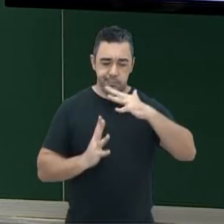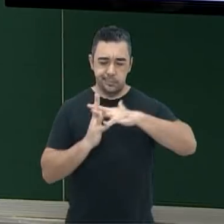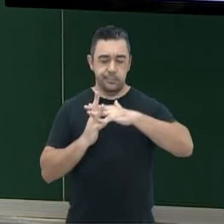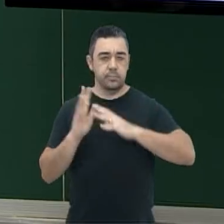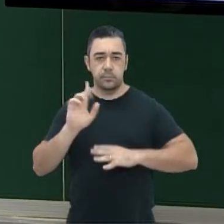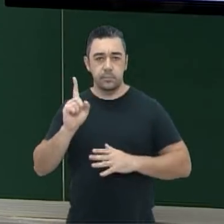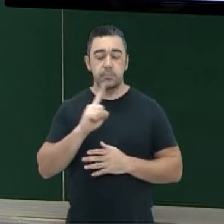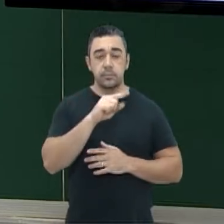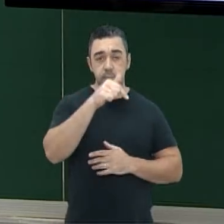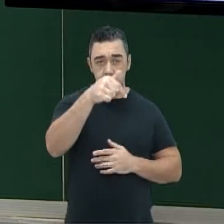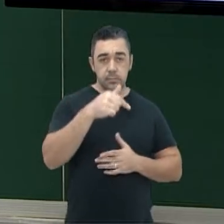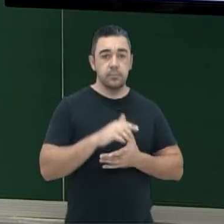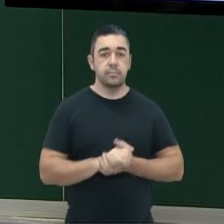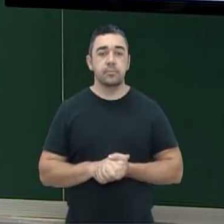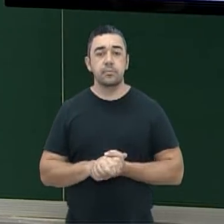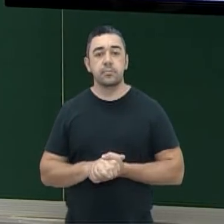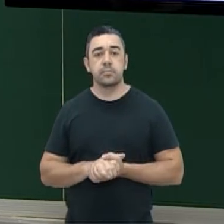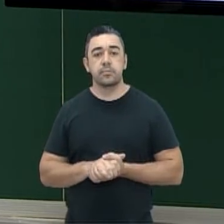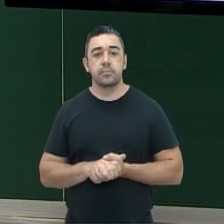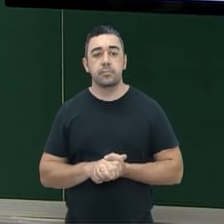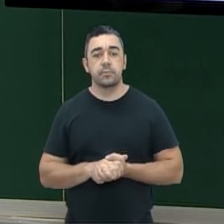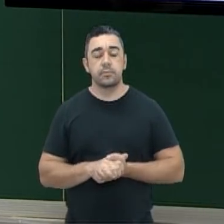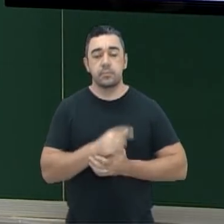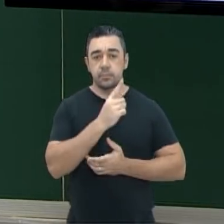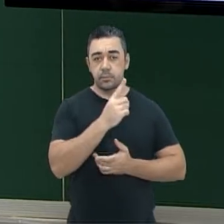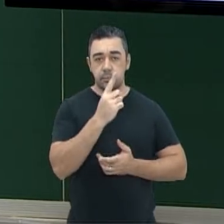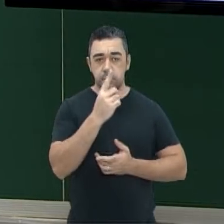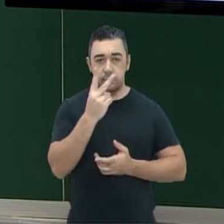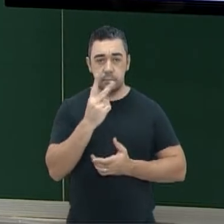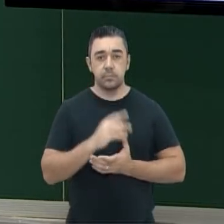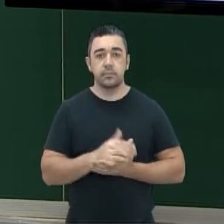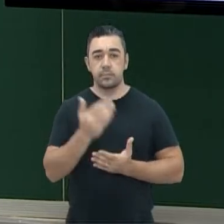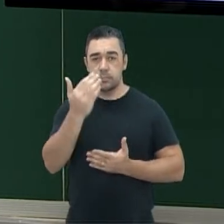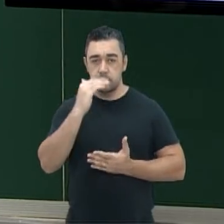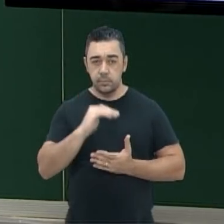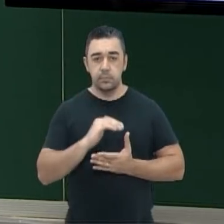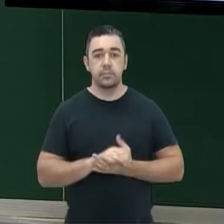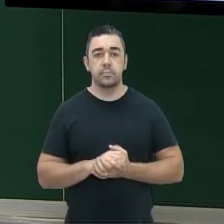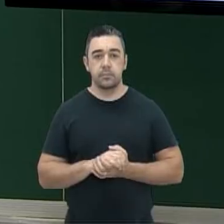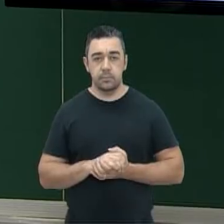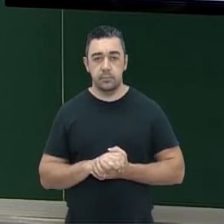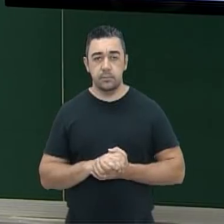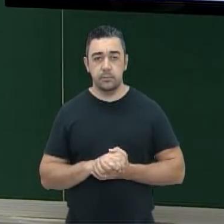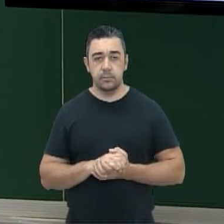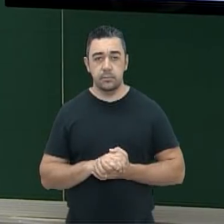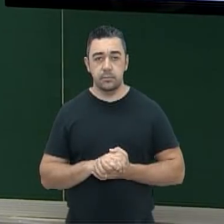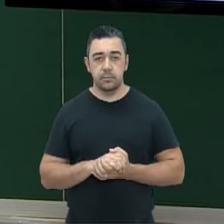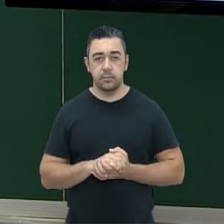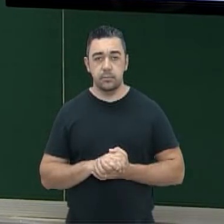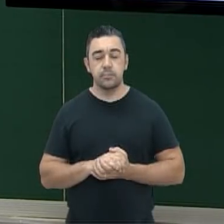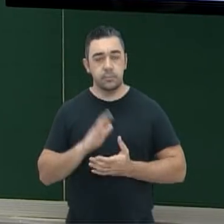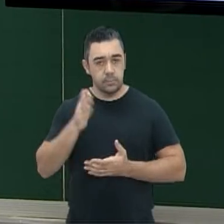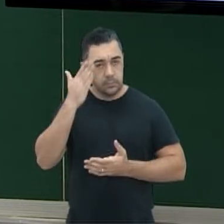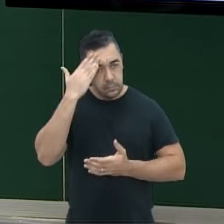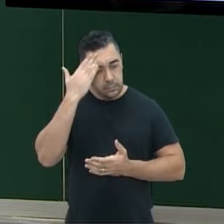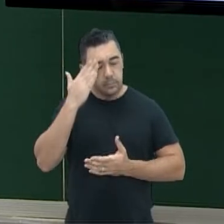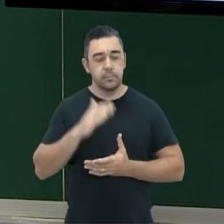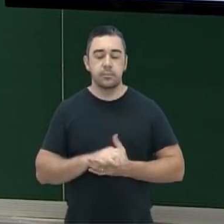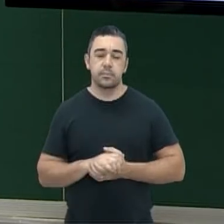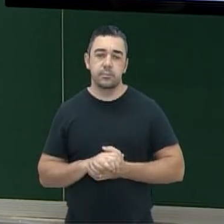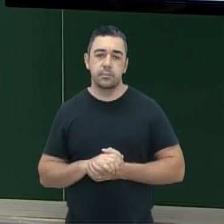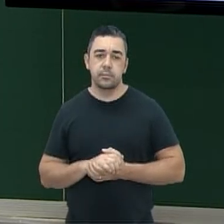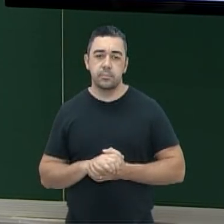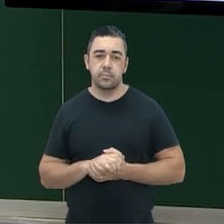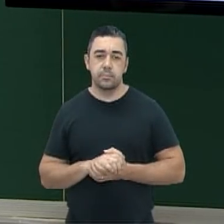dar 7 menos 112 aqui, né? Porque 7 vezes 16 a gente já viu que dá 112.